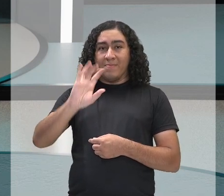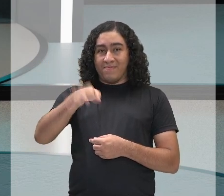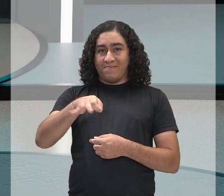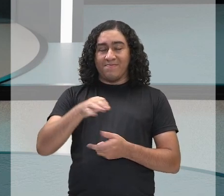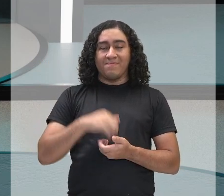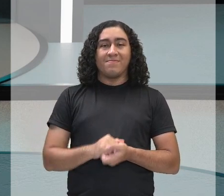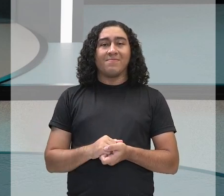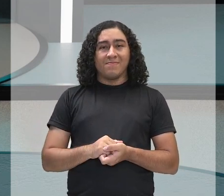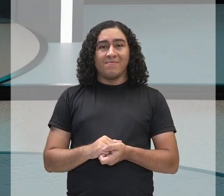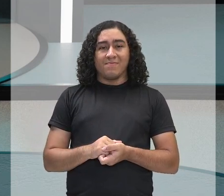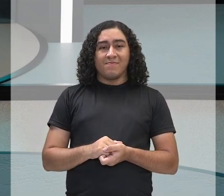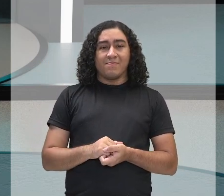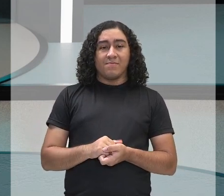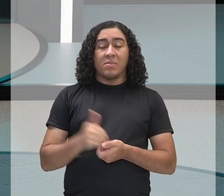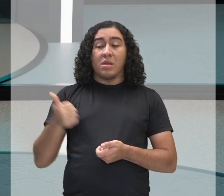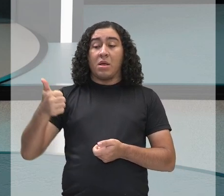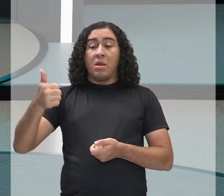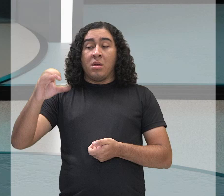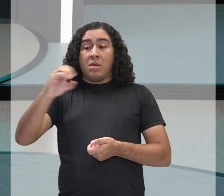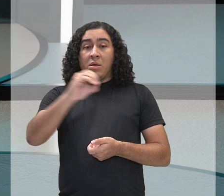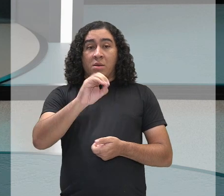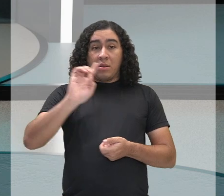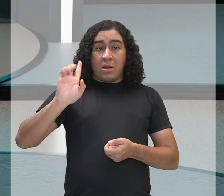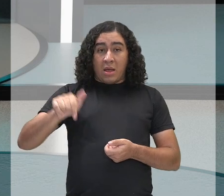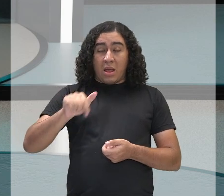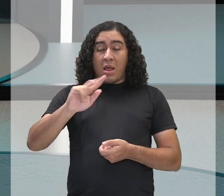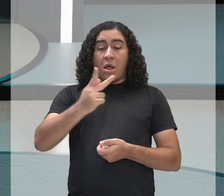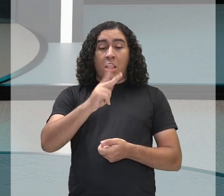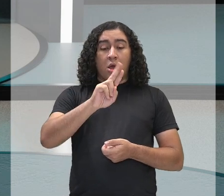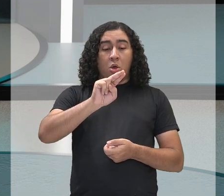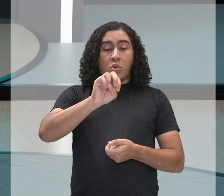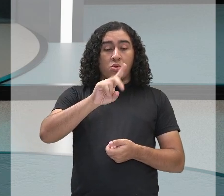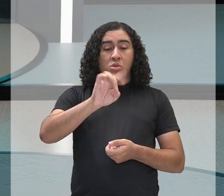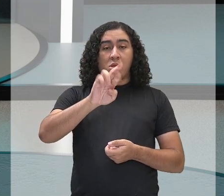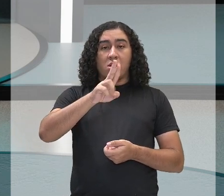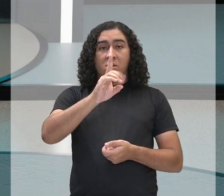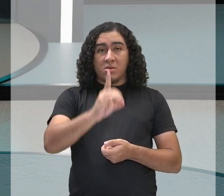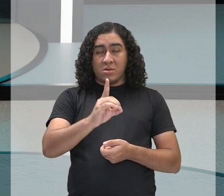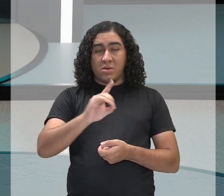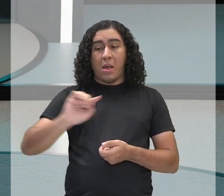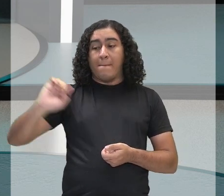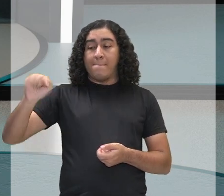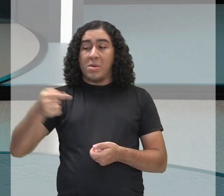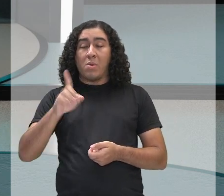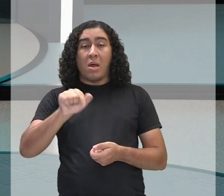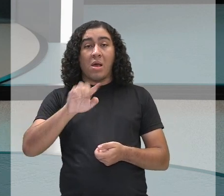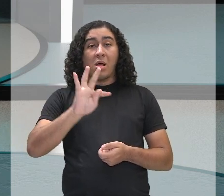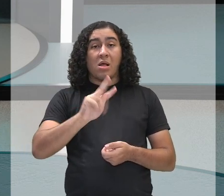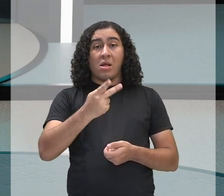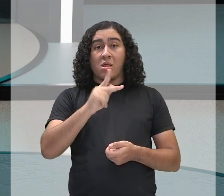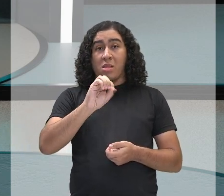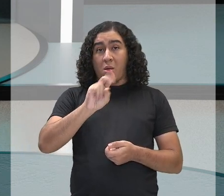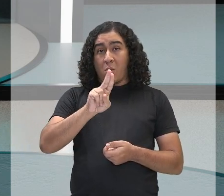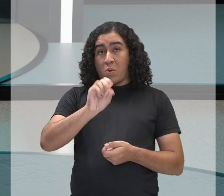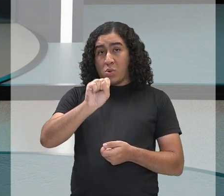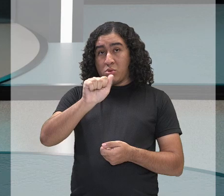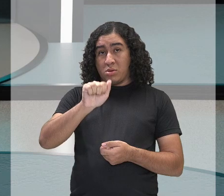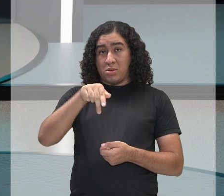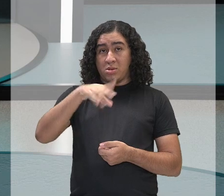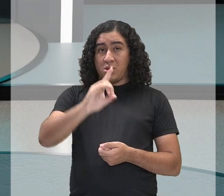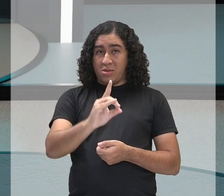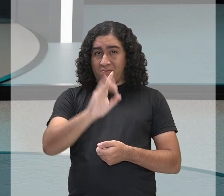1000. Então, 100, a centena. 100, 1000, 1000. Ok? Então, 100,